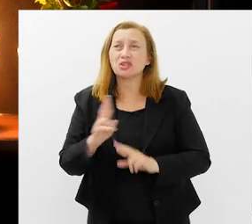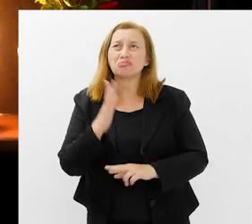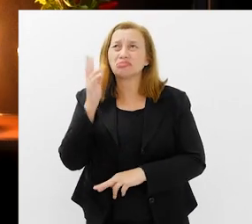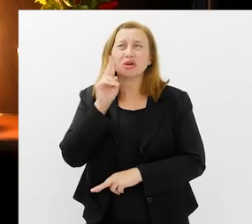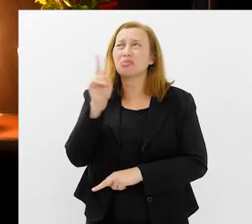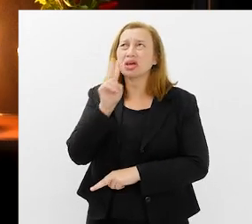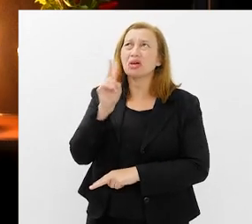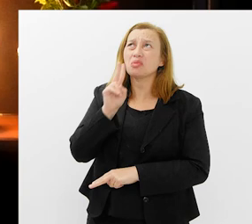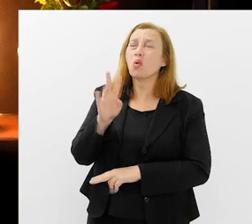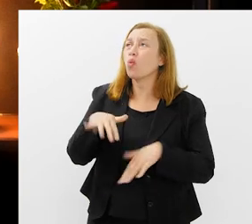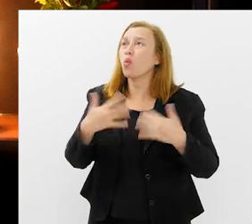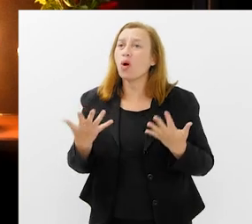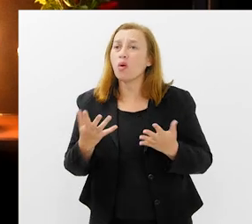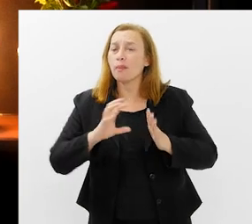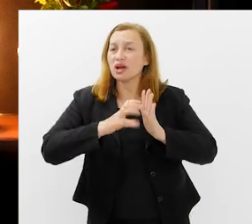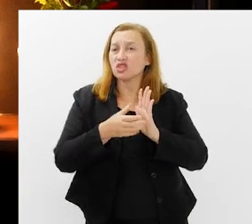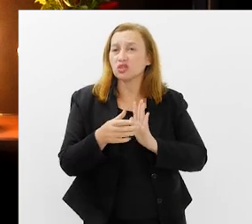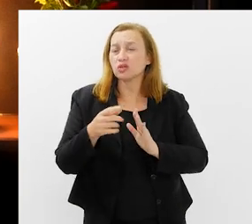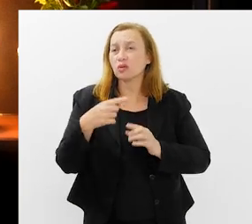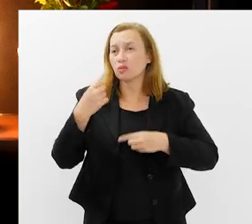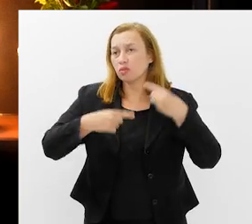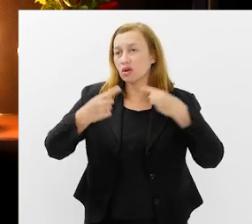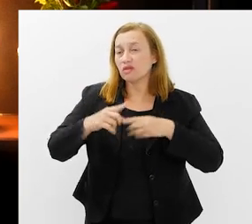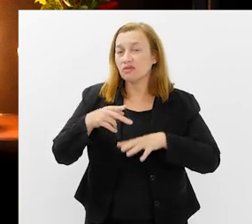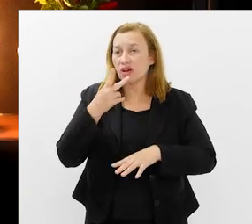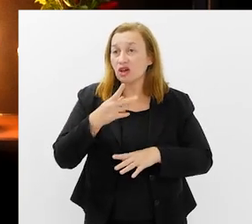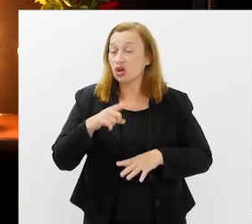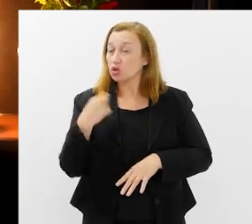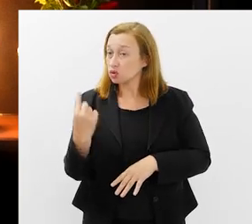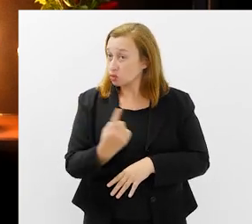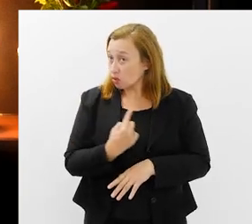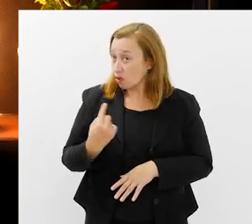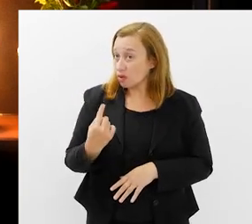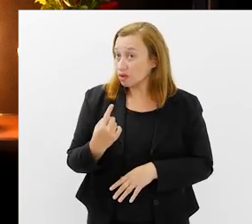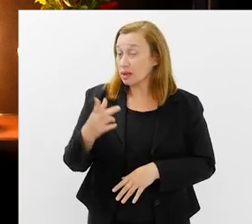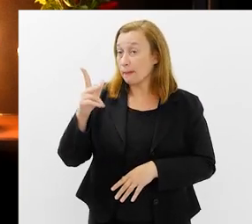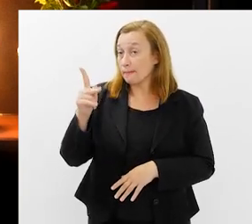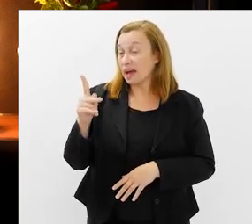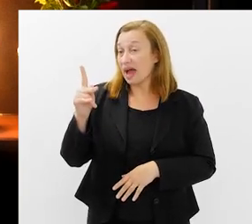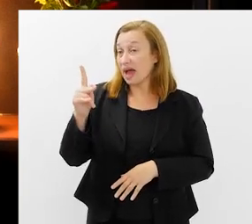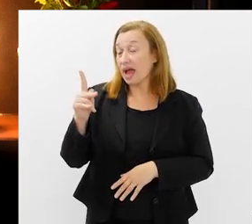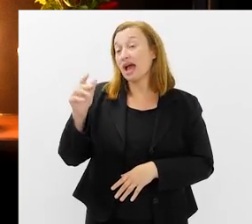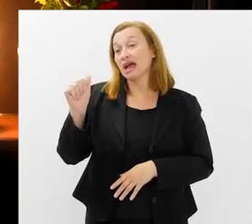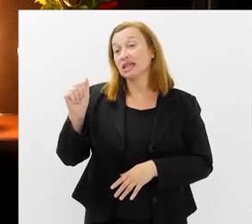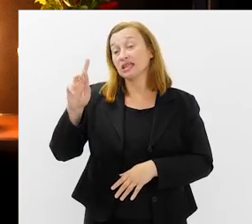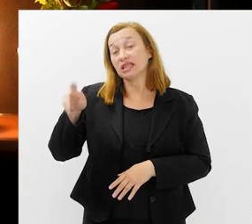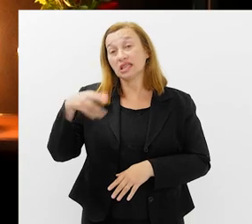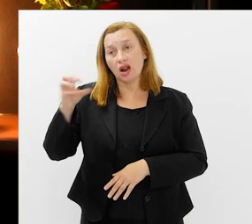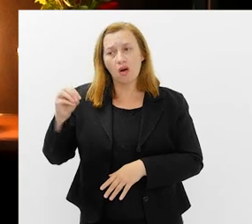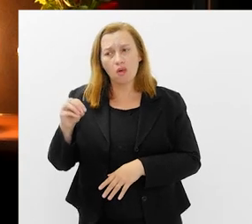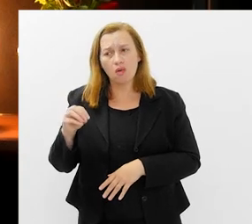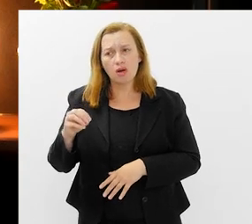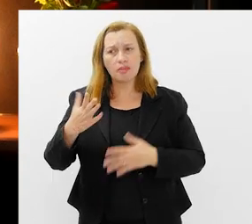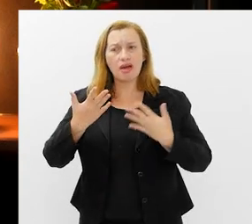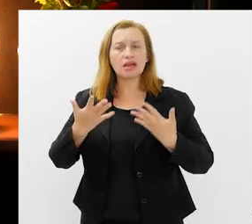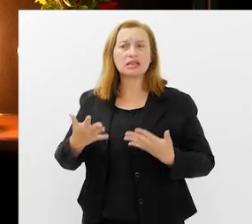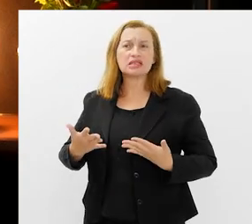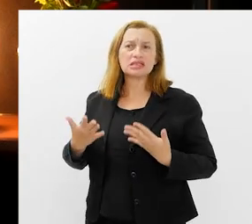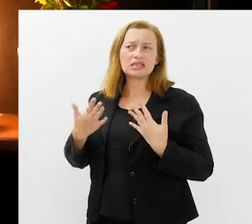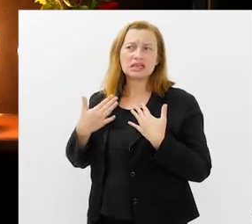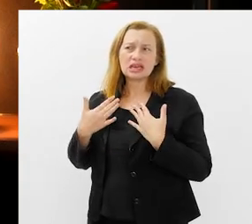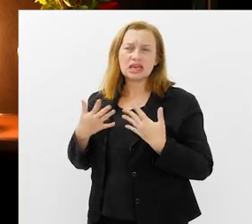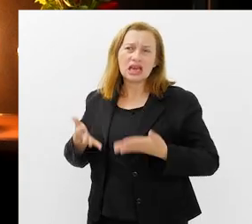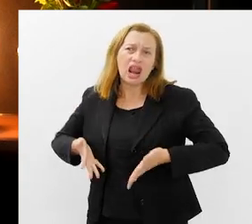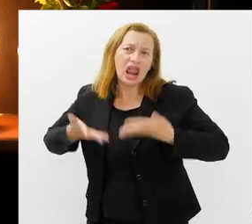qual partido político que ajuizou a ação, dizia, olha, os nossos padrões são muito maleáveis, eles são